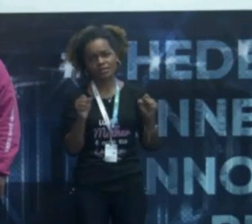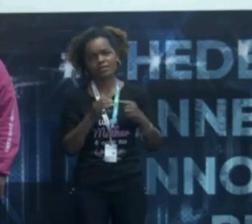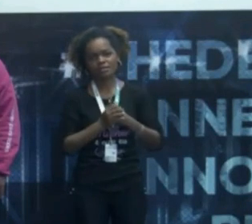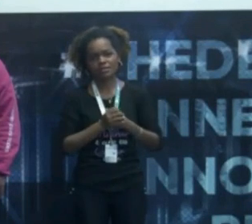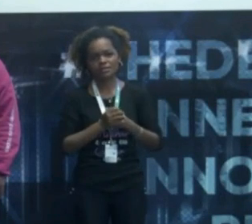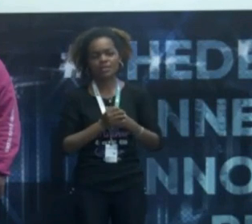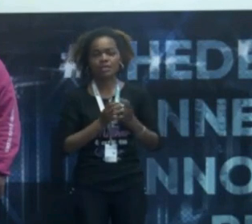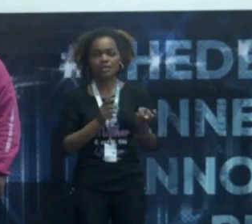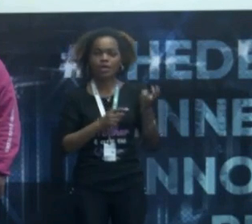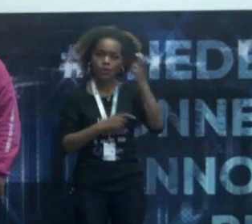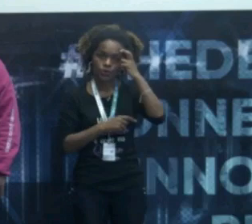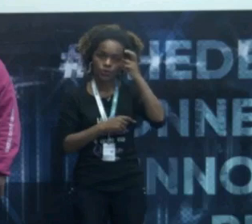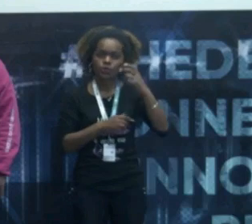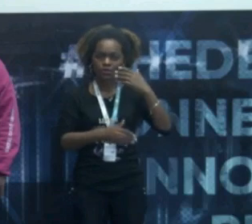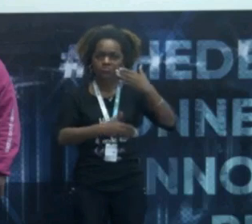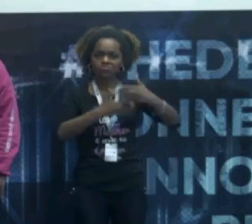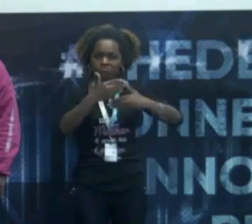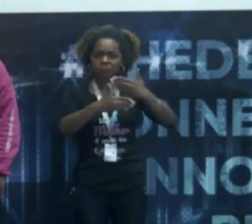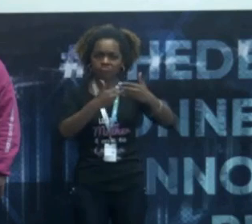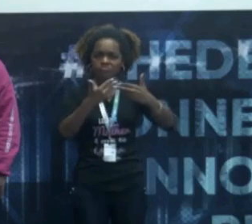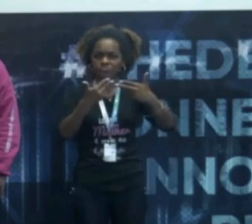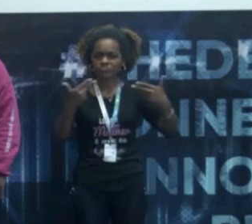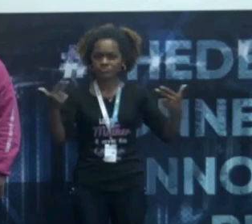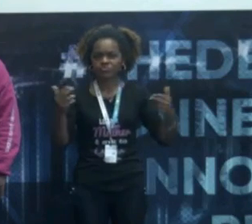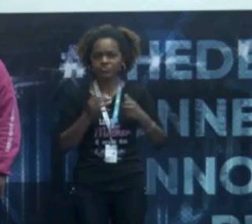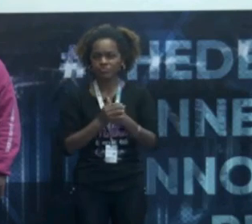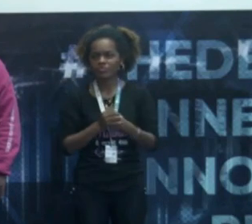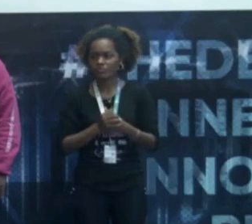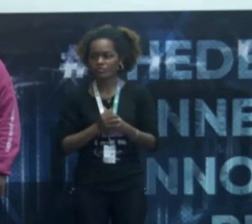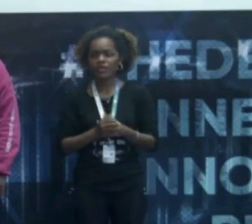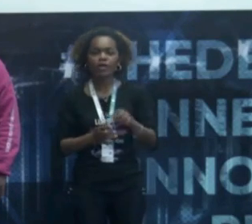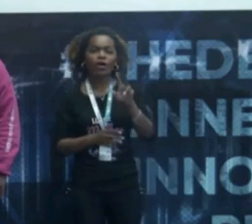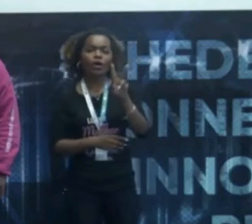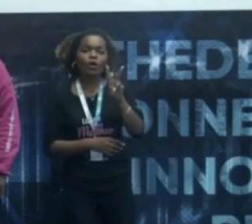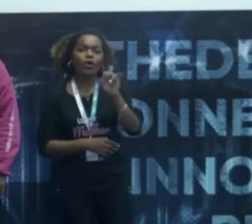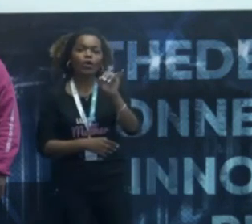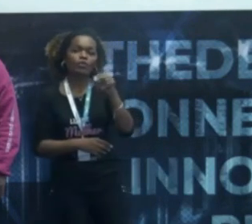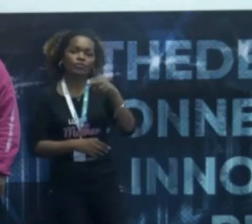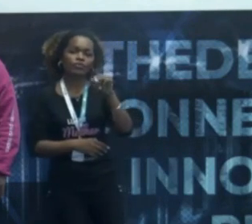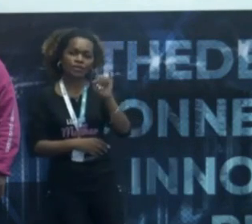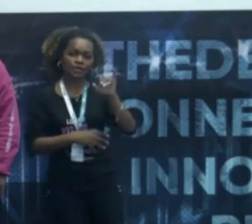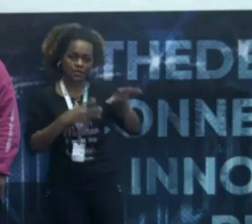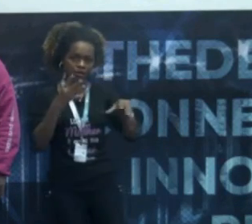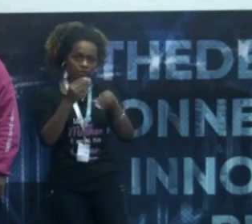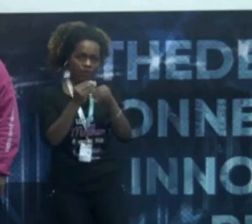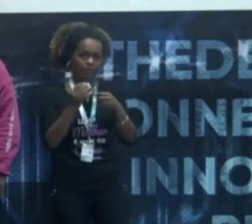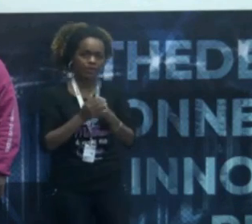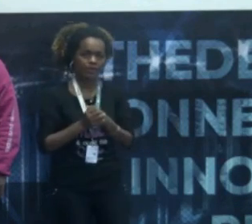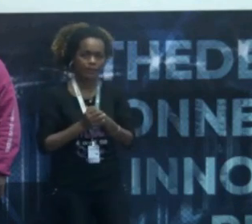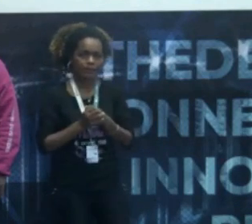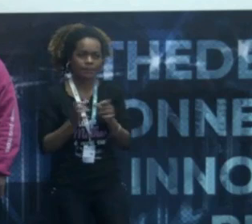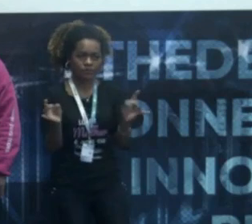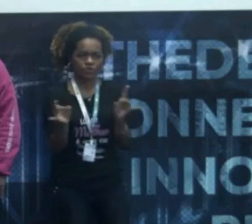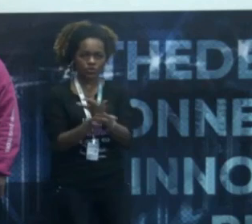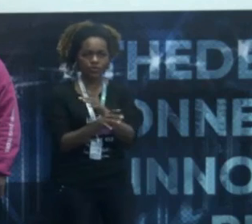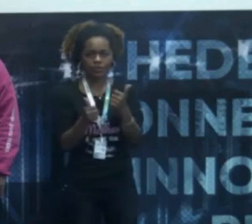a Paula já reforçou várias vezes. Show. E Vinícius, você tem alguma coisa para comentar rapidamente para a gente